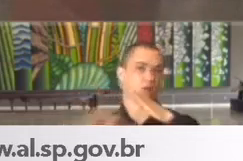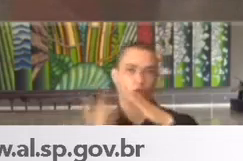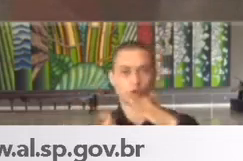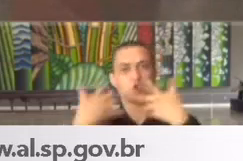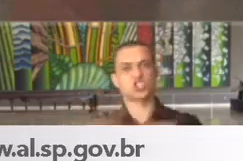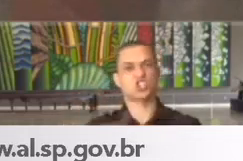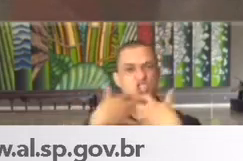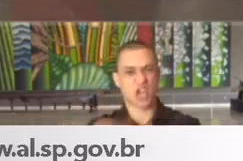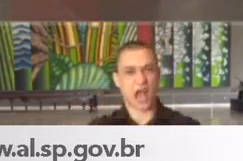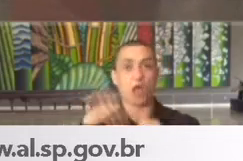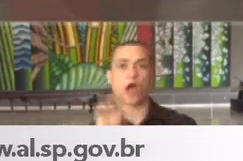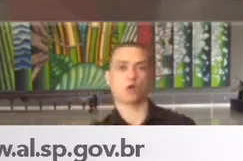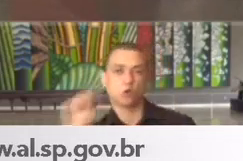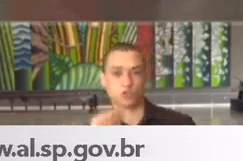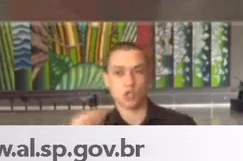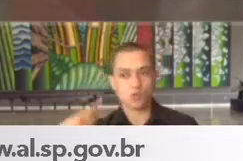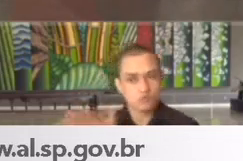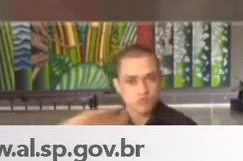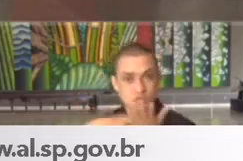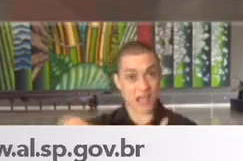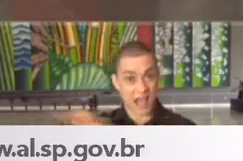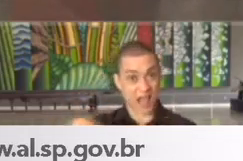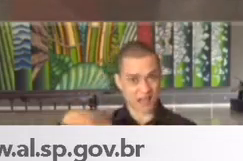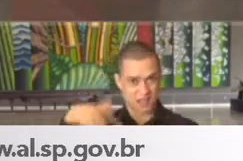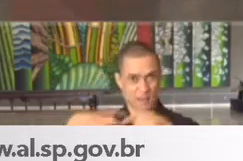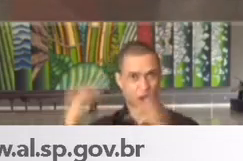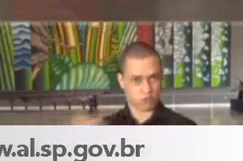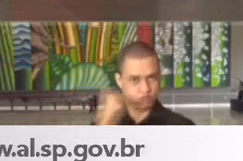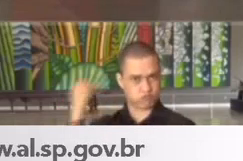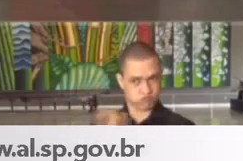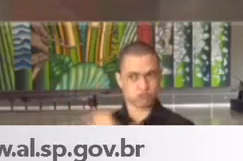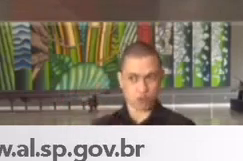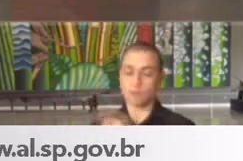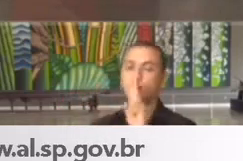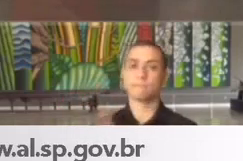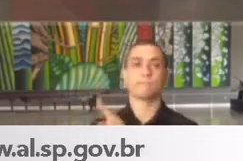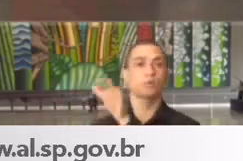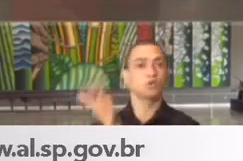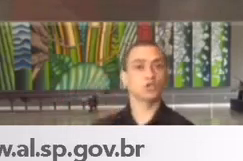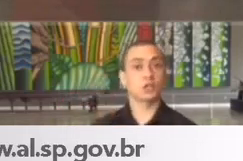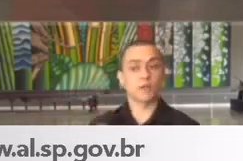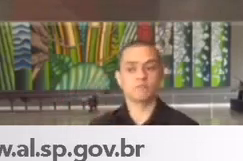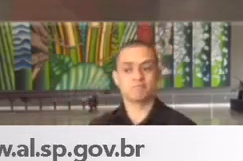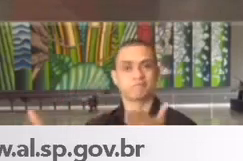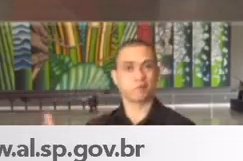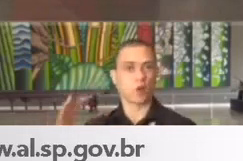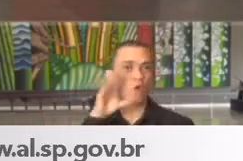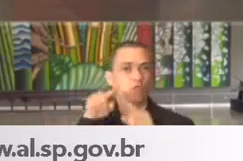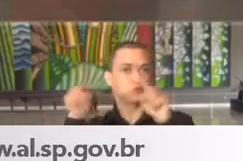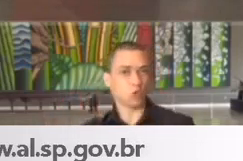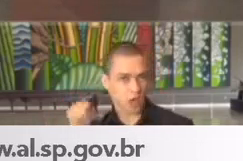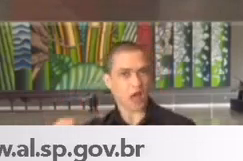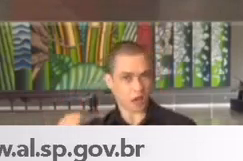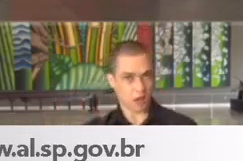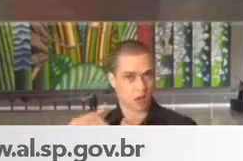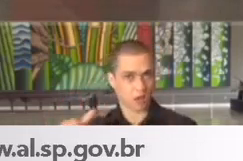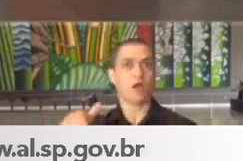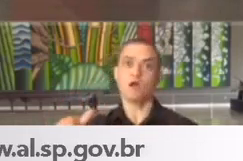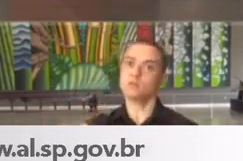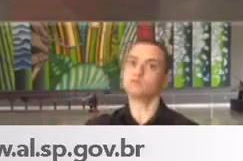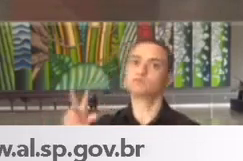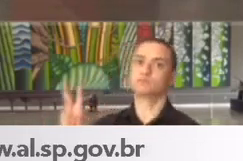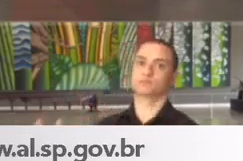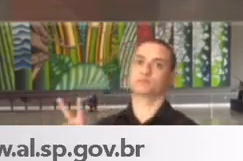e associações que atuam na construção civil para proteger e amparar os funcionários que atuam na construção